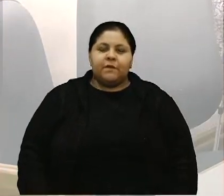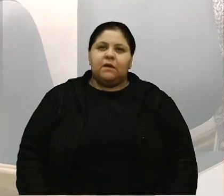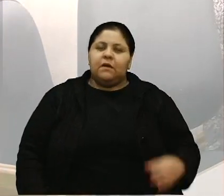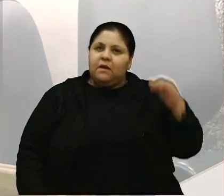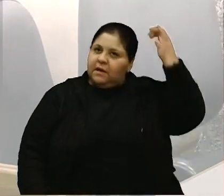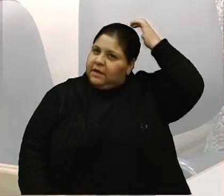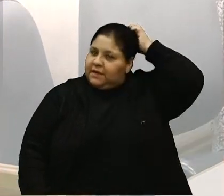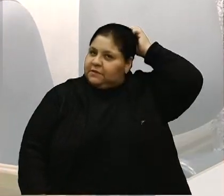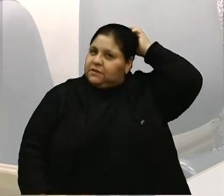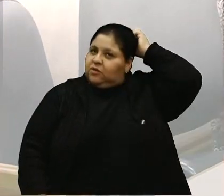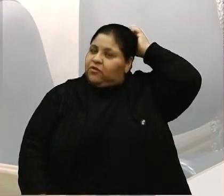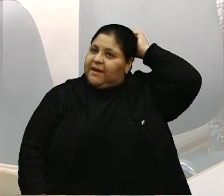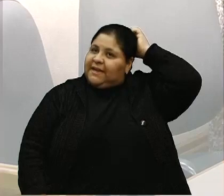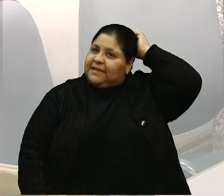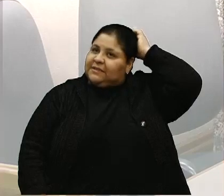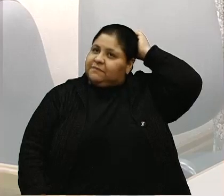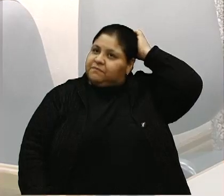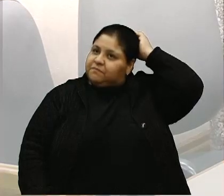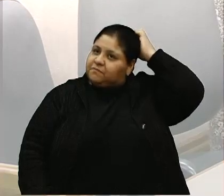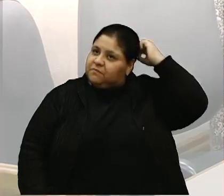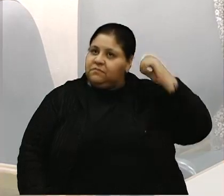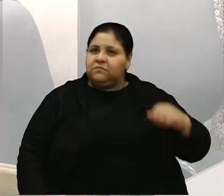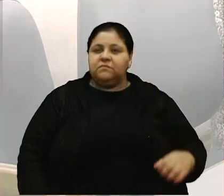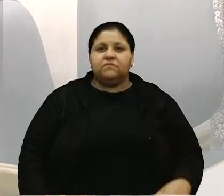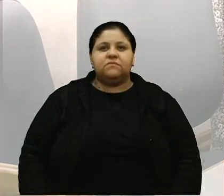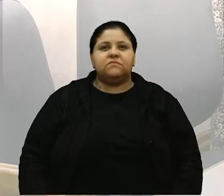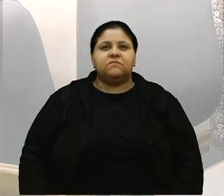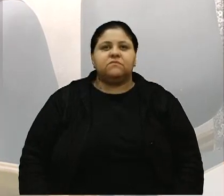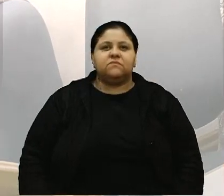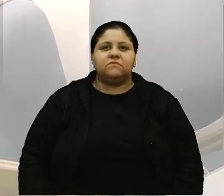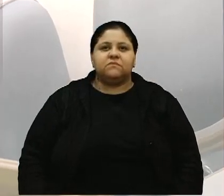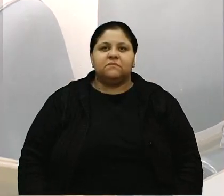que arremessou sete pedreiras,